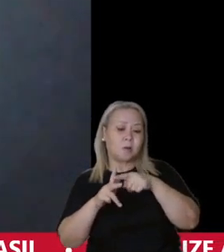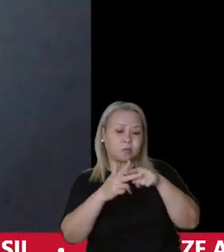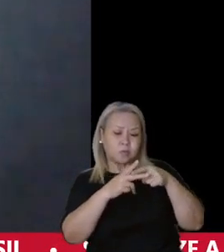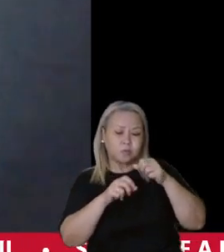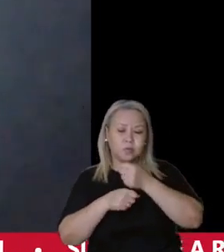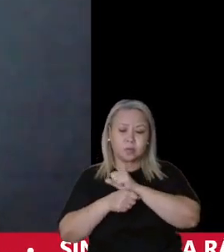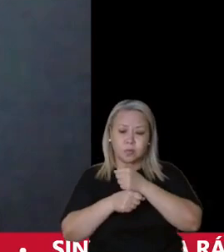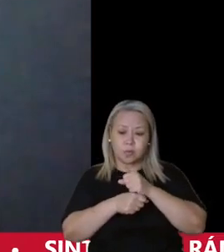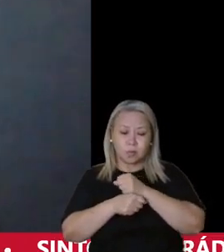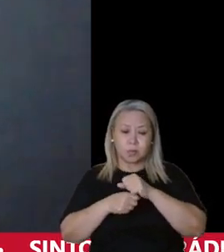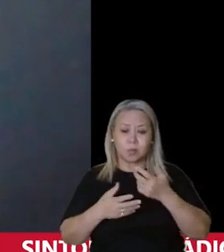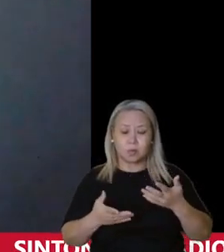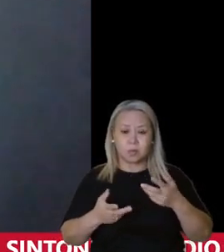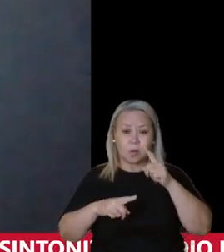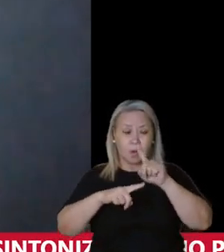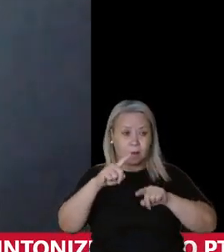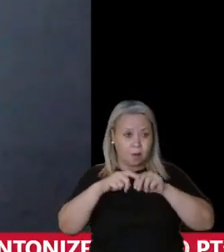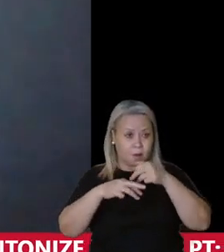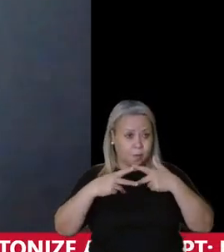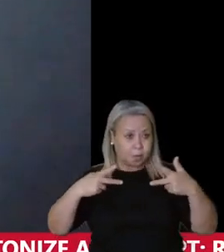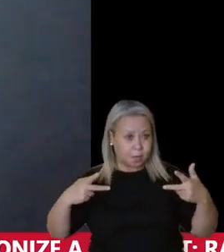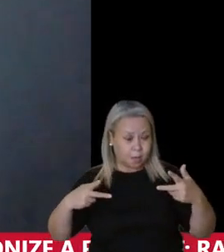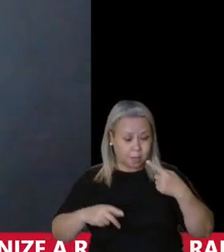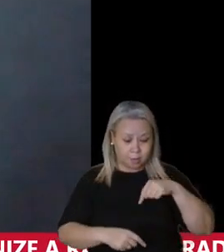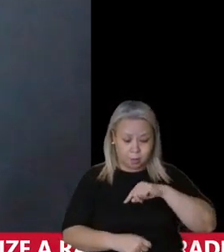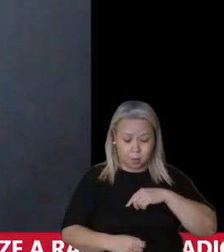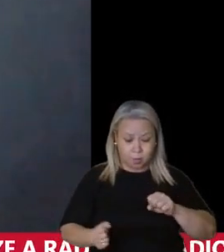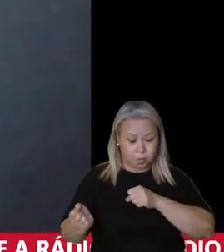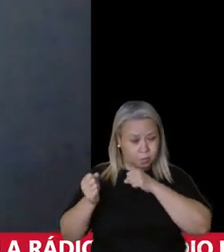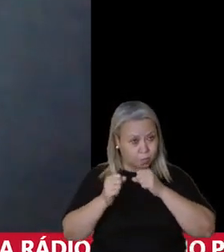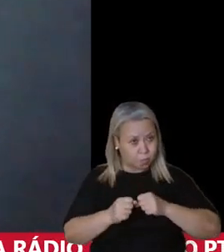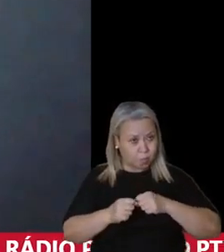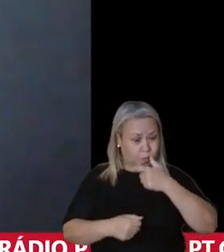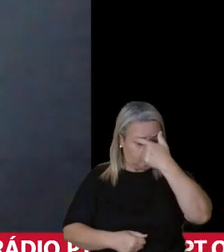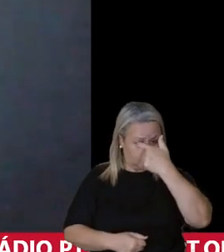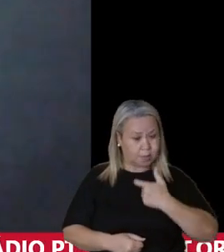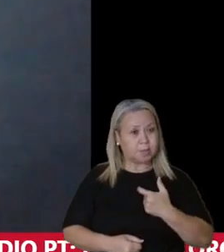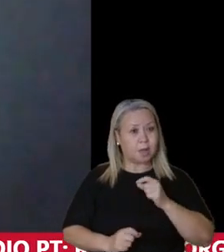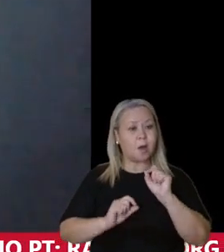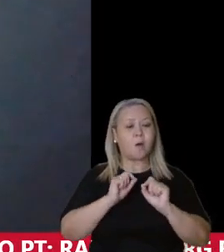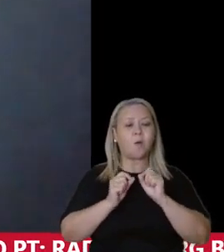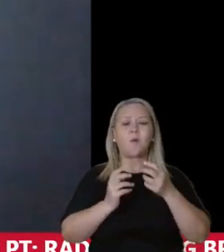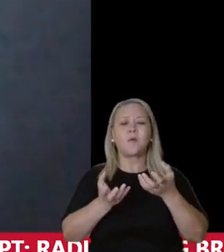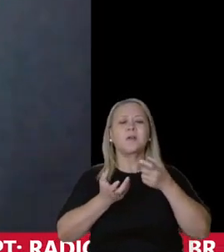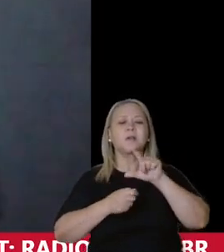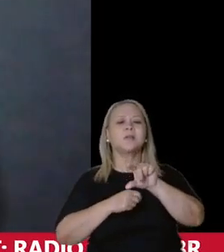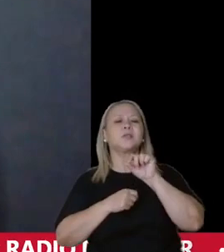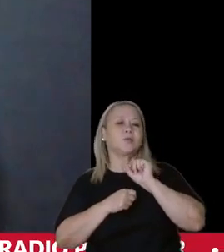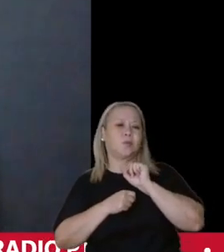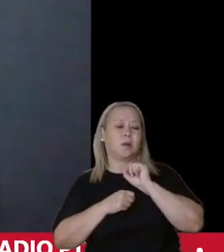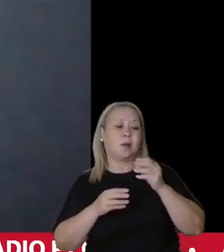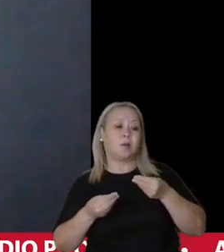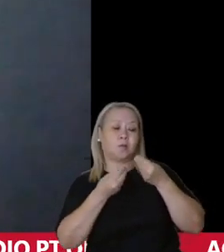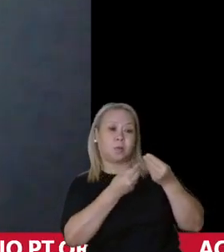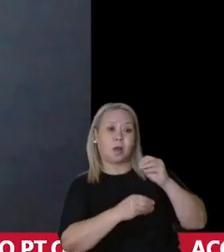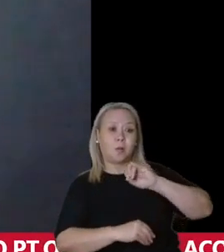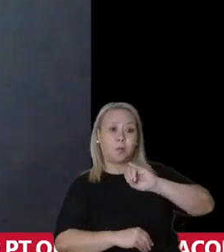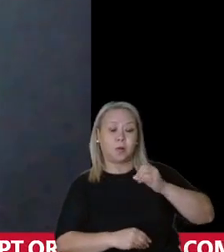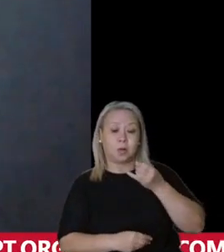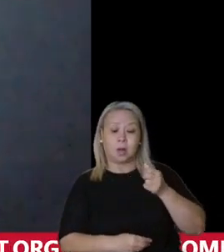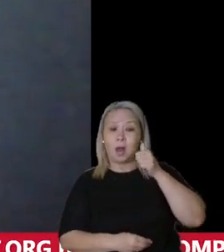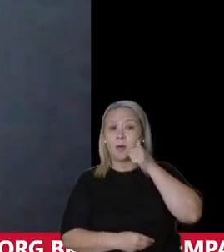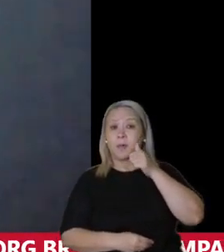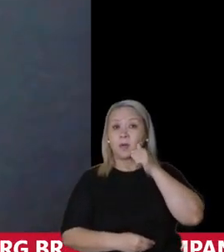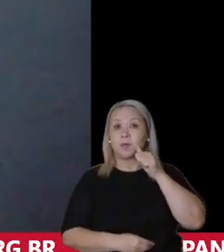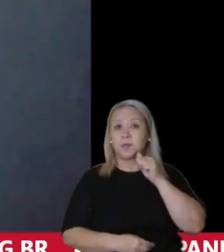condições materiais de que a gente possa realmente ser o que a gente quiser. Né? Se a gente não der oportunidade para essas meninas,